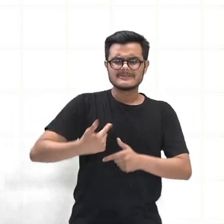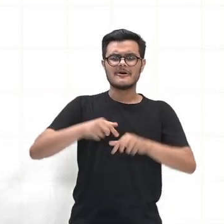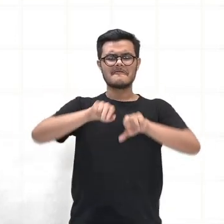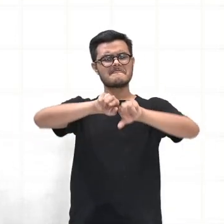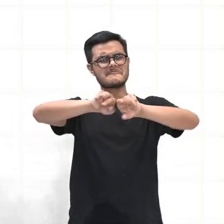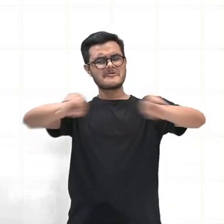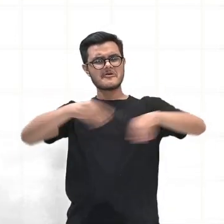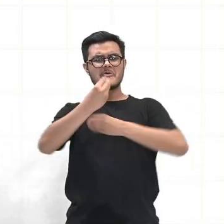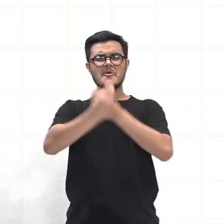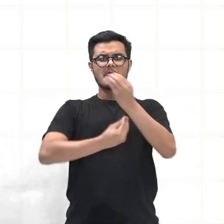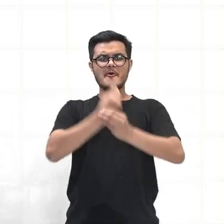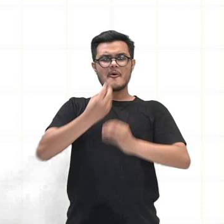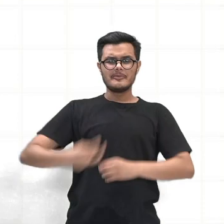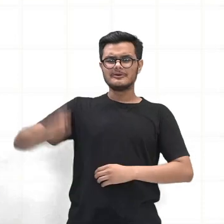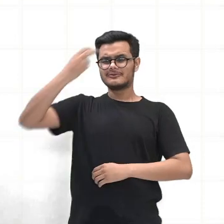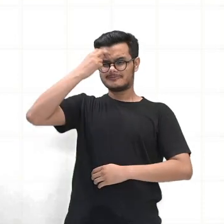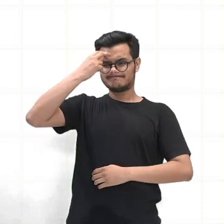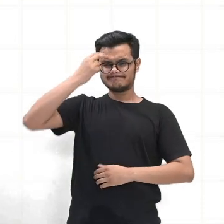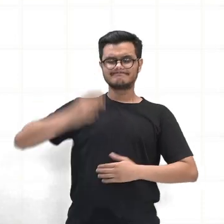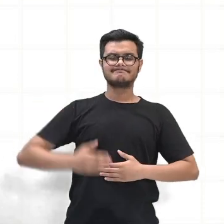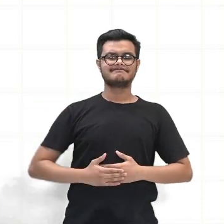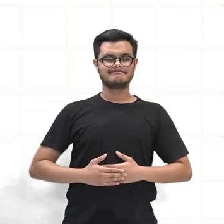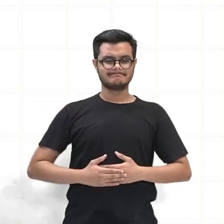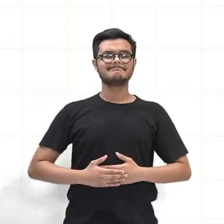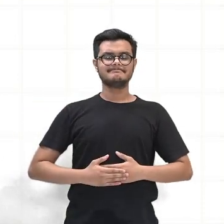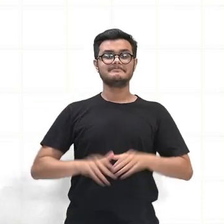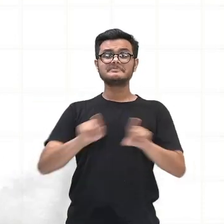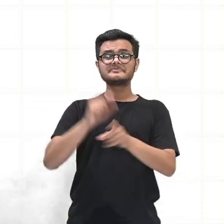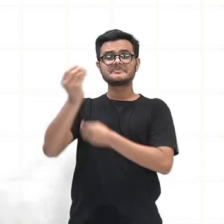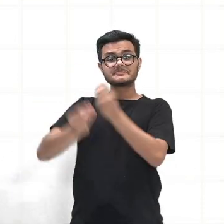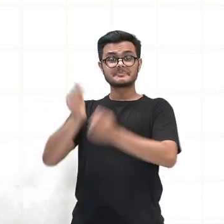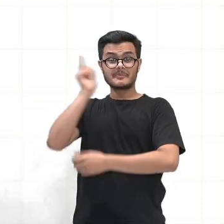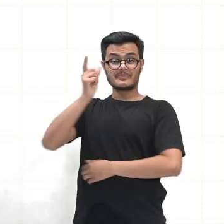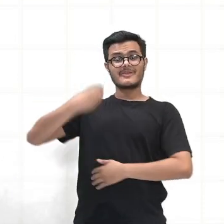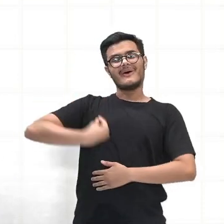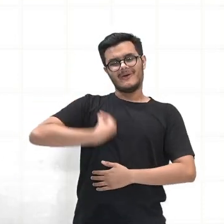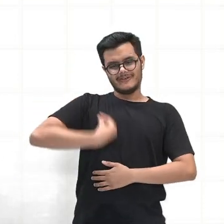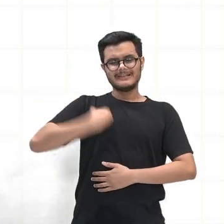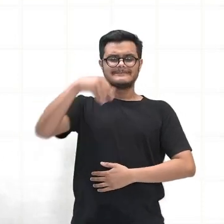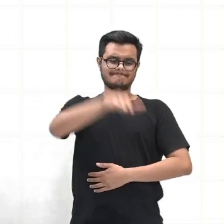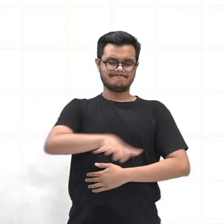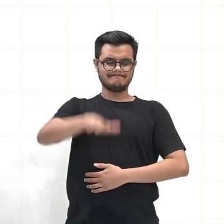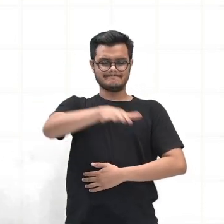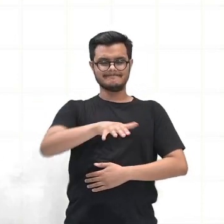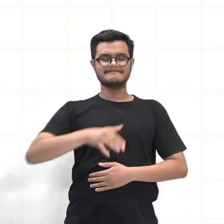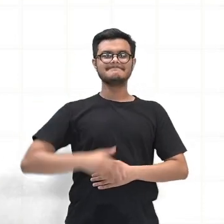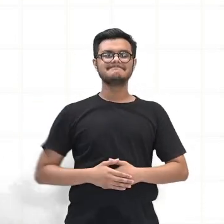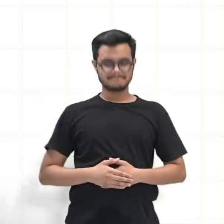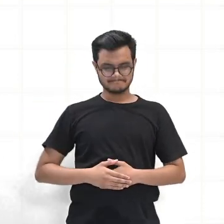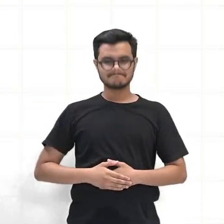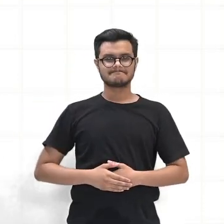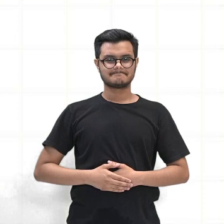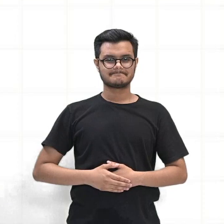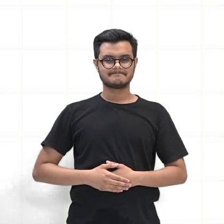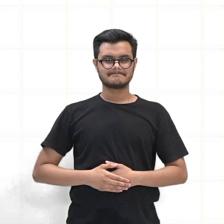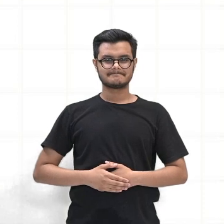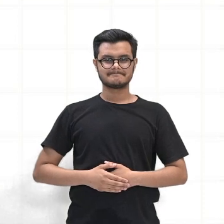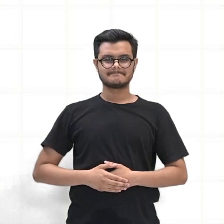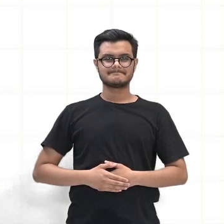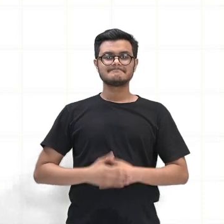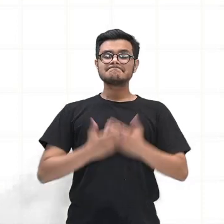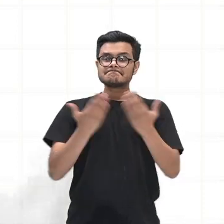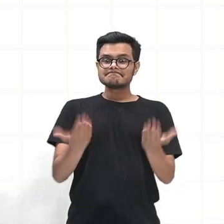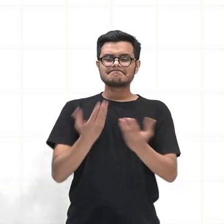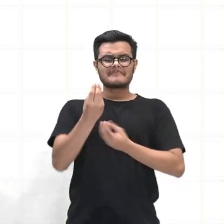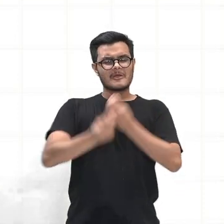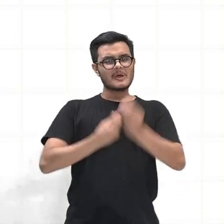as práticas tradicionais, as práticas culturais e o modo de subsistência, o modo